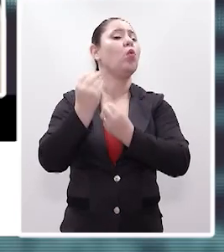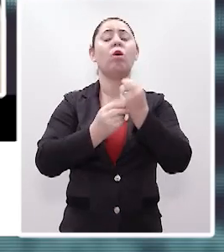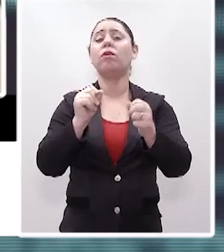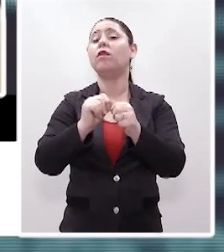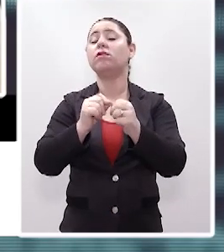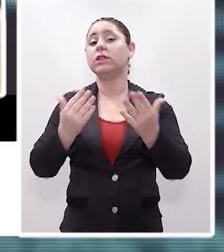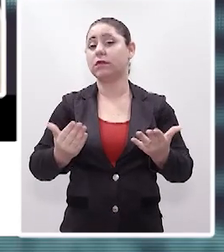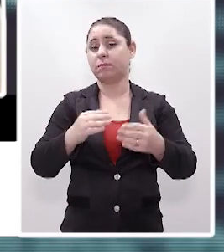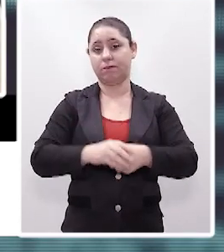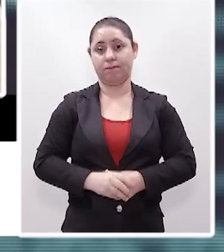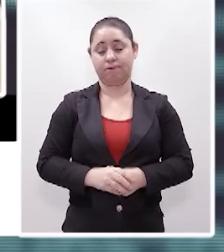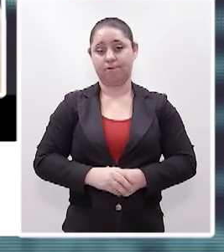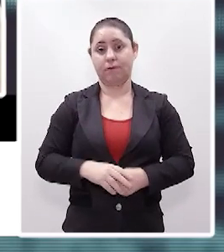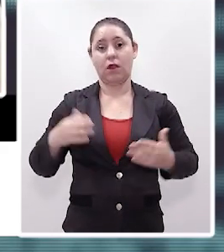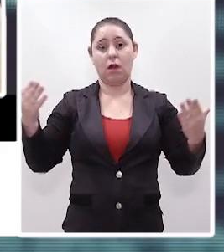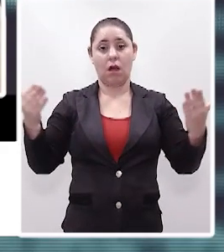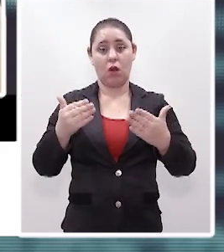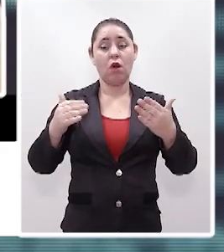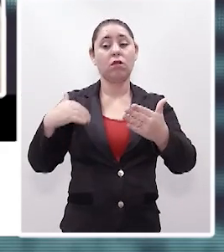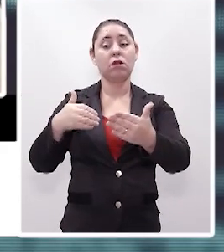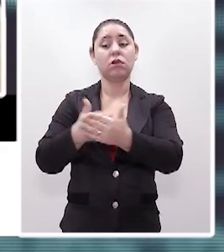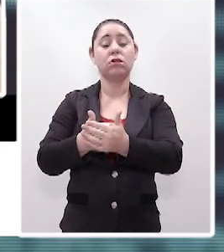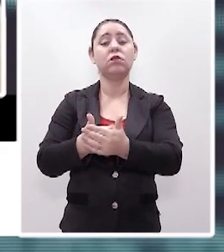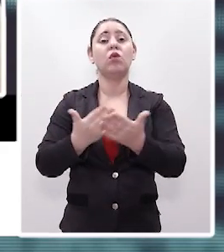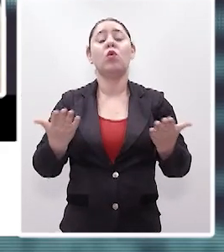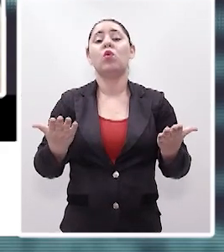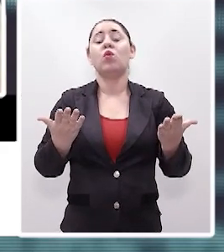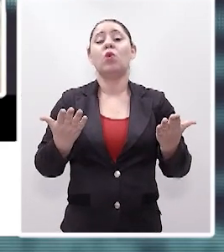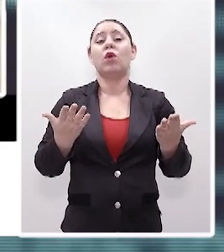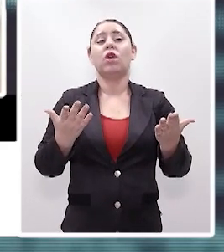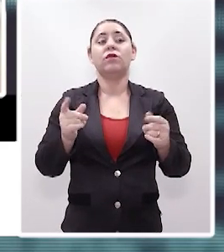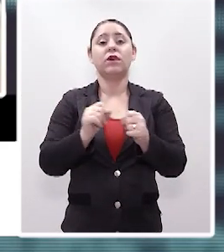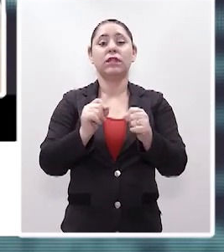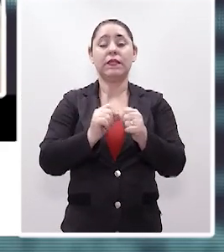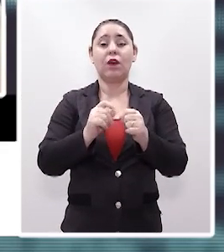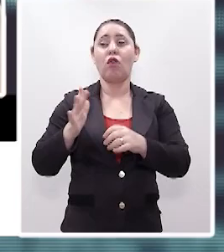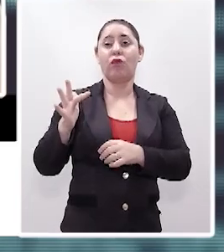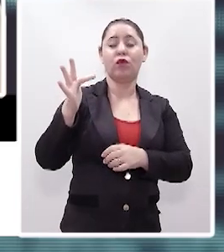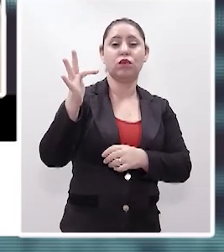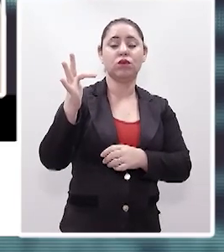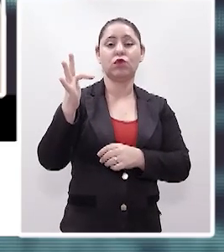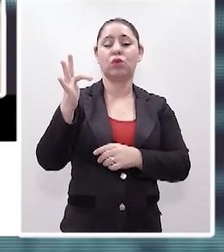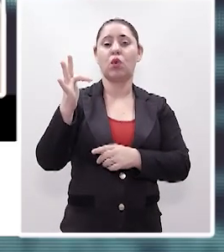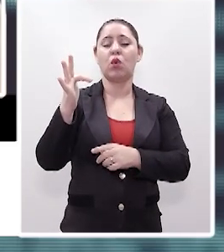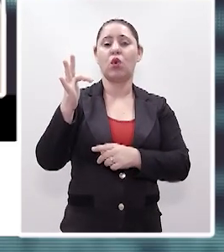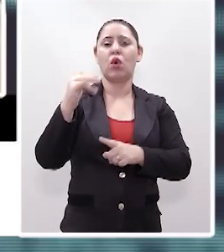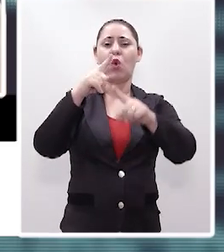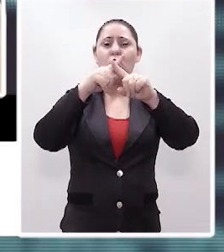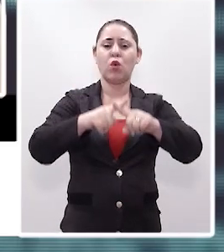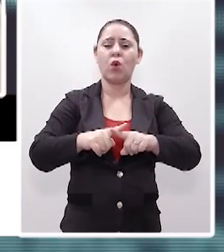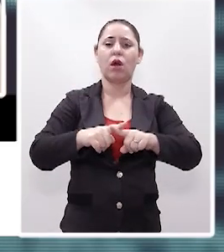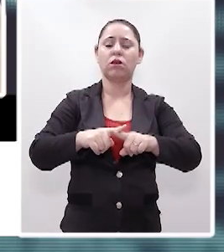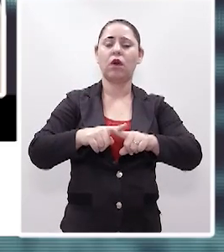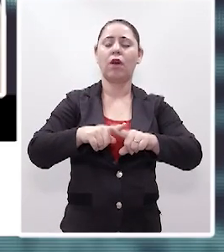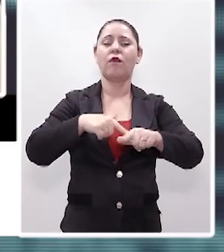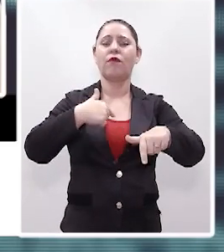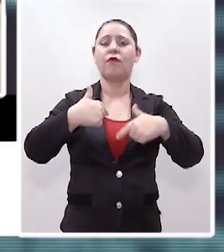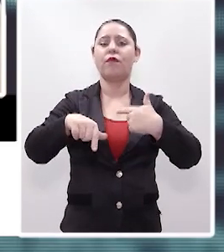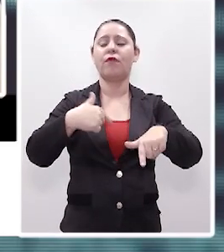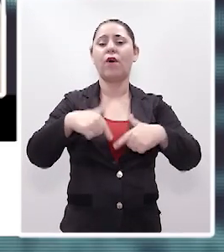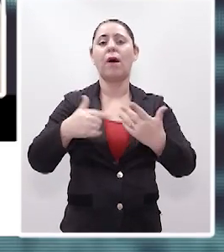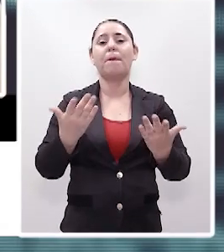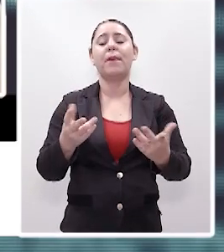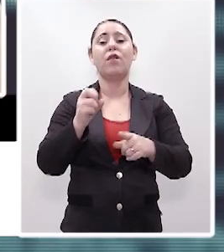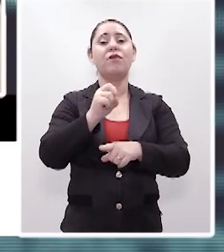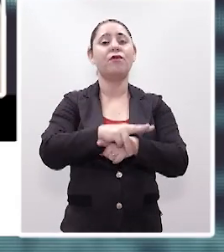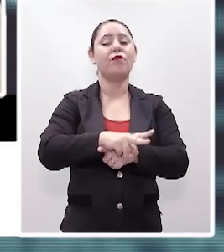vai fazer? Como é que faz agora daqui para frente? Na hora que eles forem concorrer lá na frente? Vão concorrer a um emprego? Vão